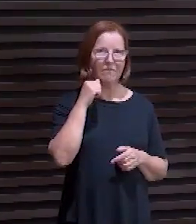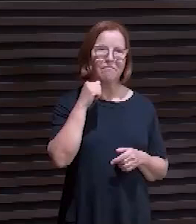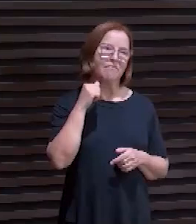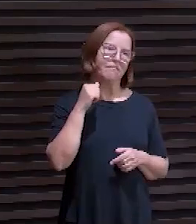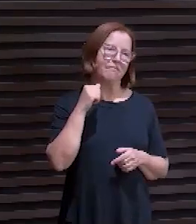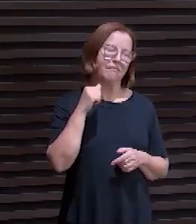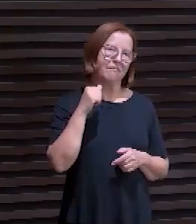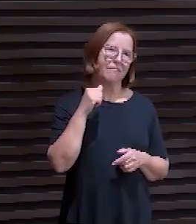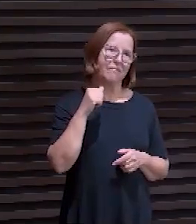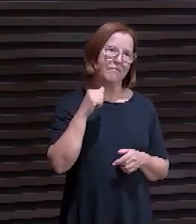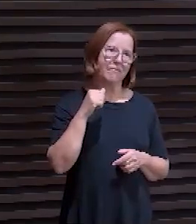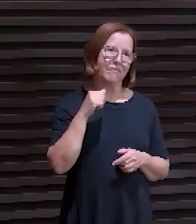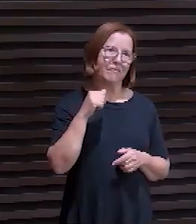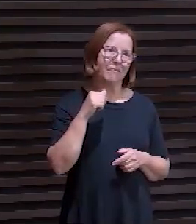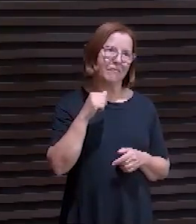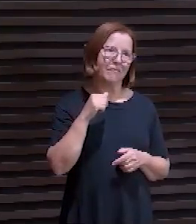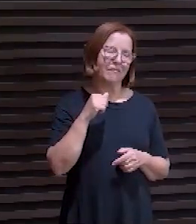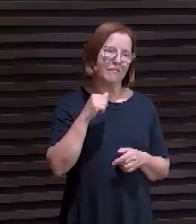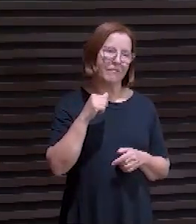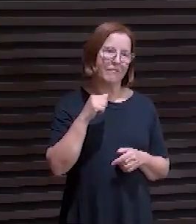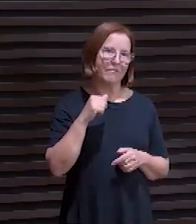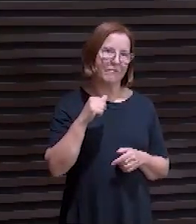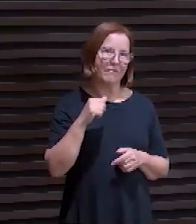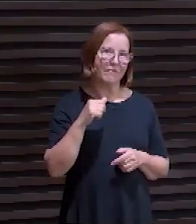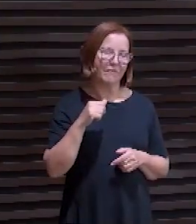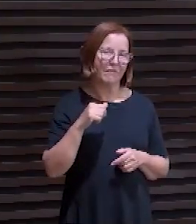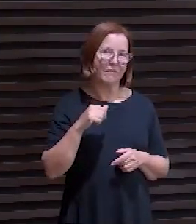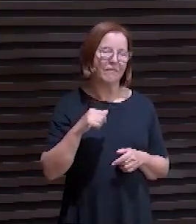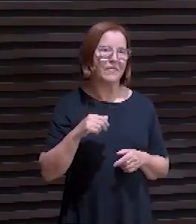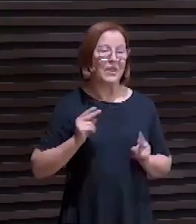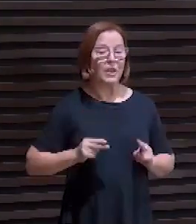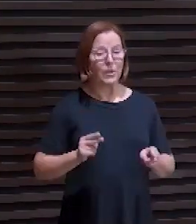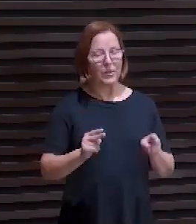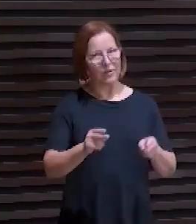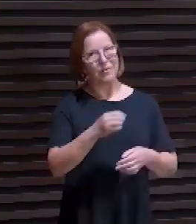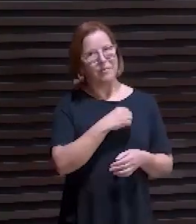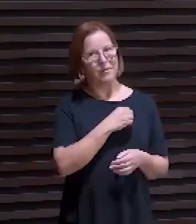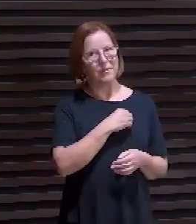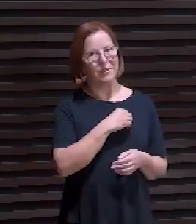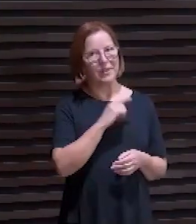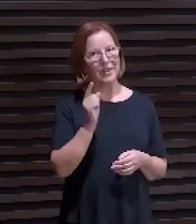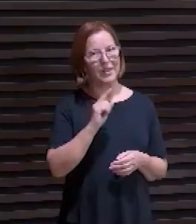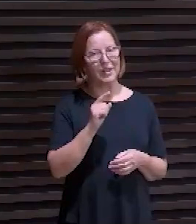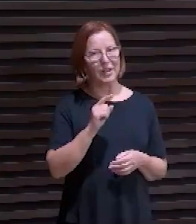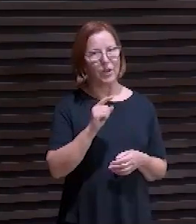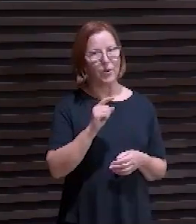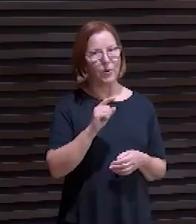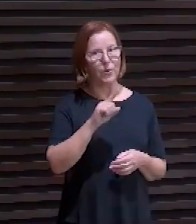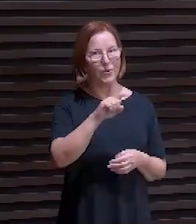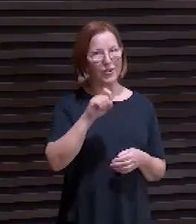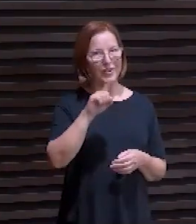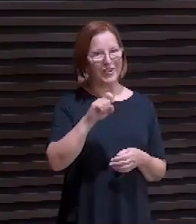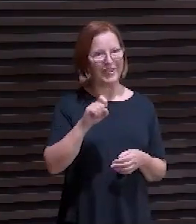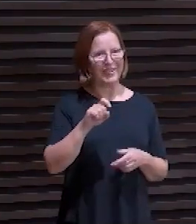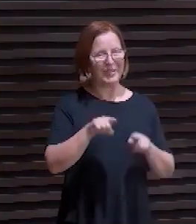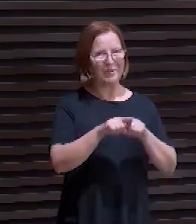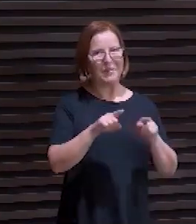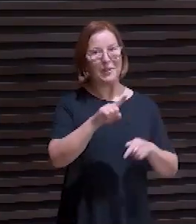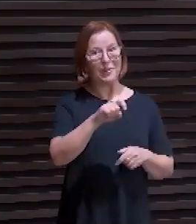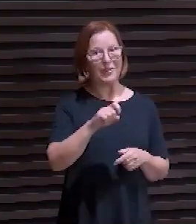a pecaminosidade. Não é o XX, mas o XY.